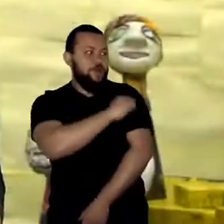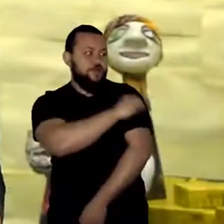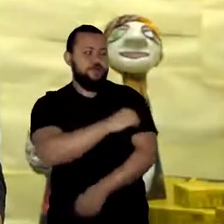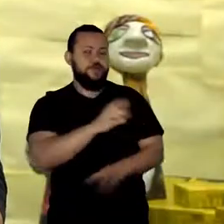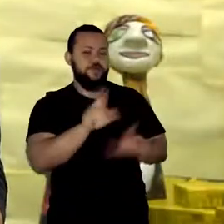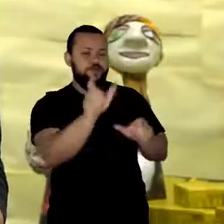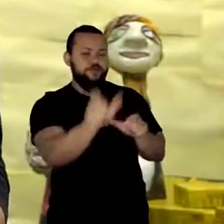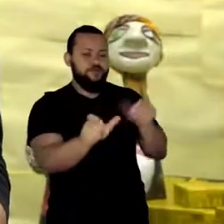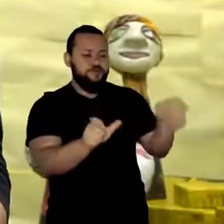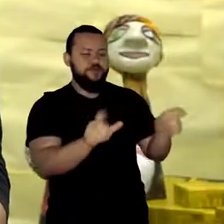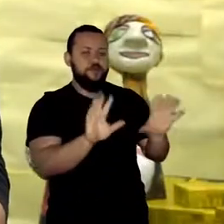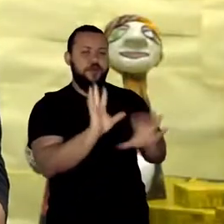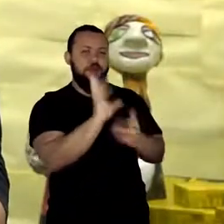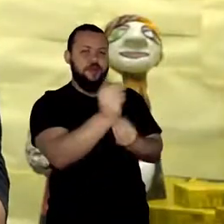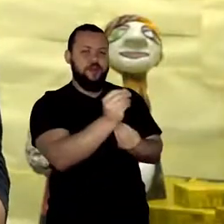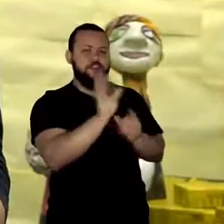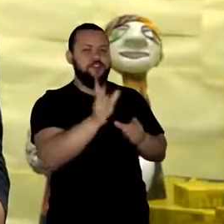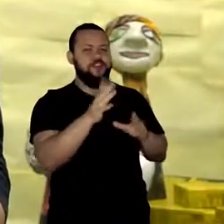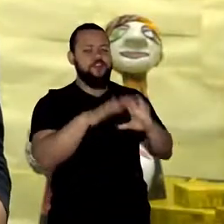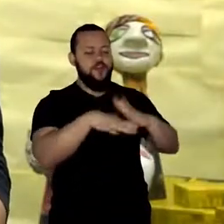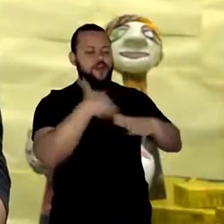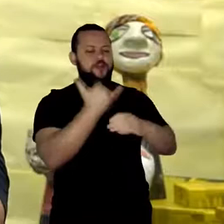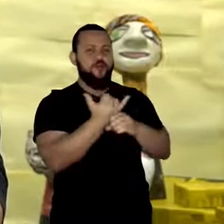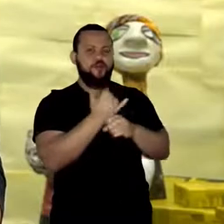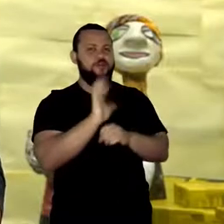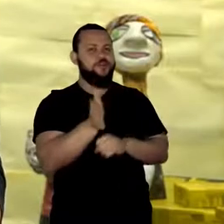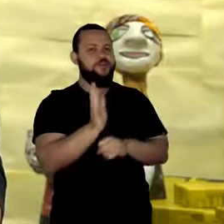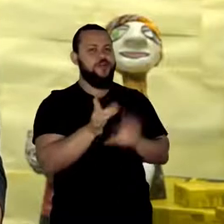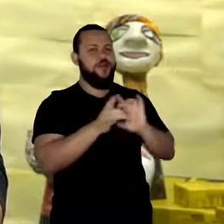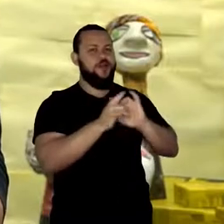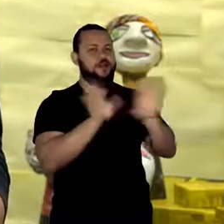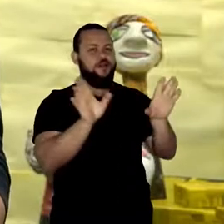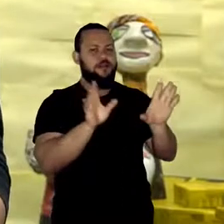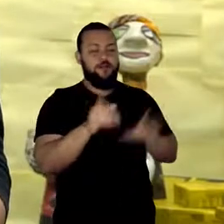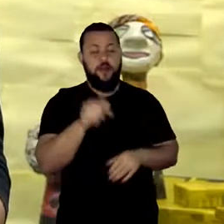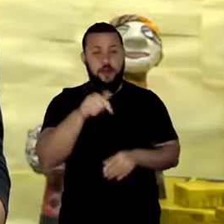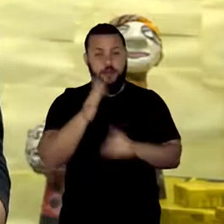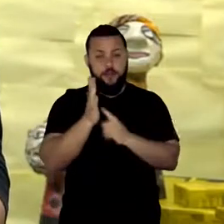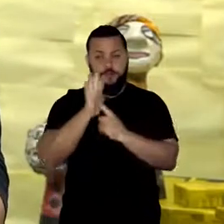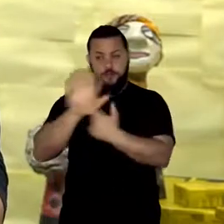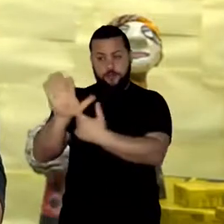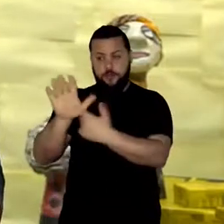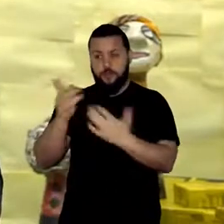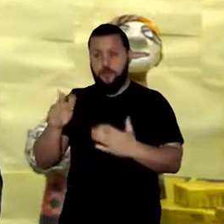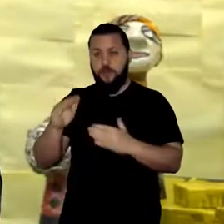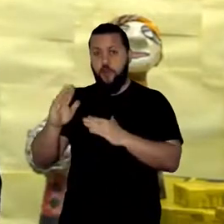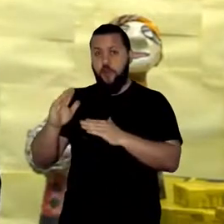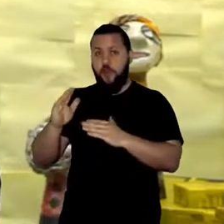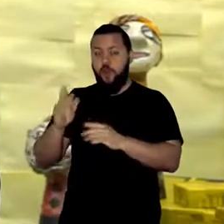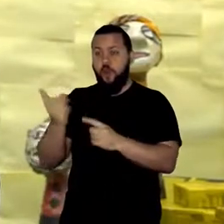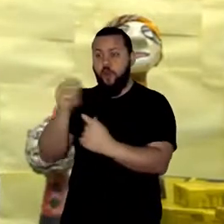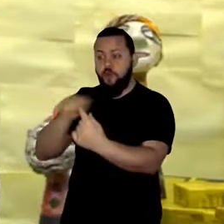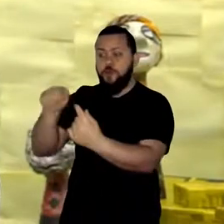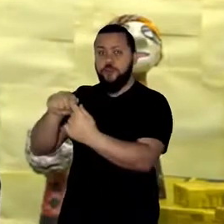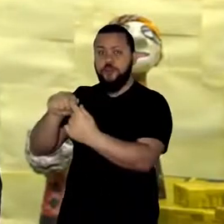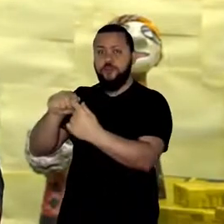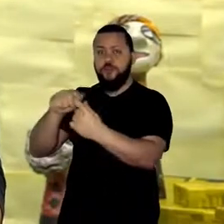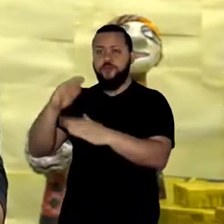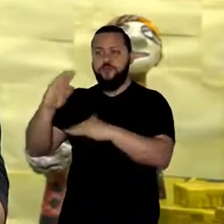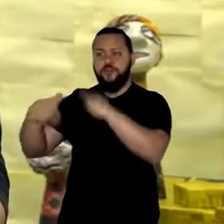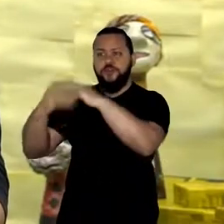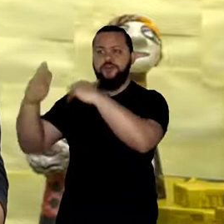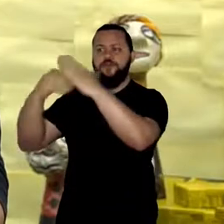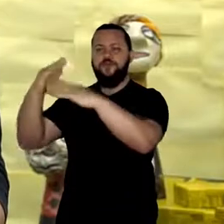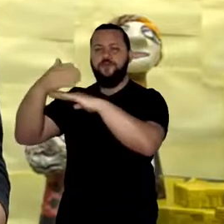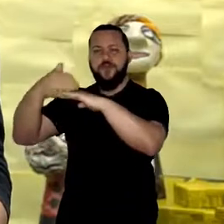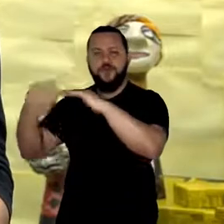disponíveis no canal do festival. Essa exposição contempla o Objetivo de Desenvolvimento Sustentável 12, Consumo e